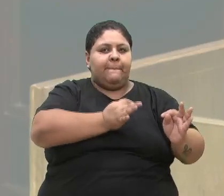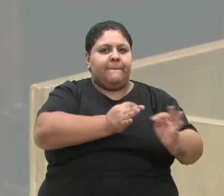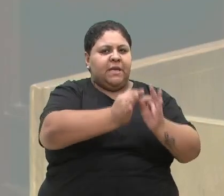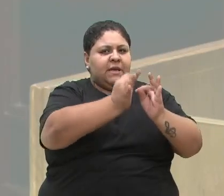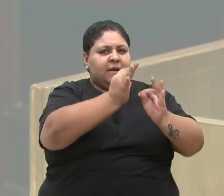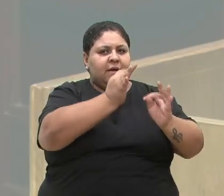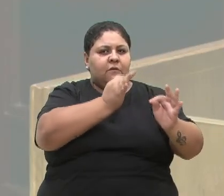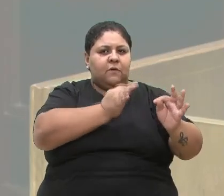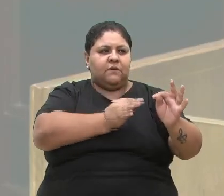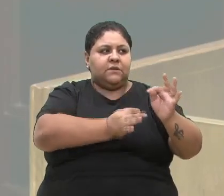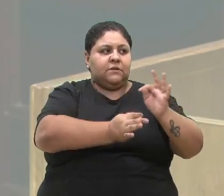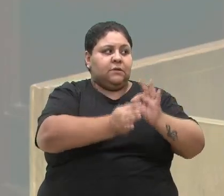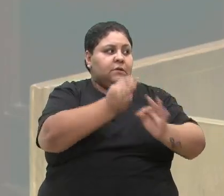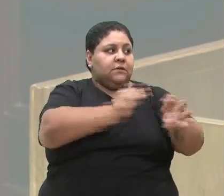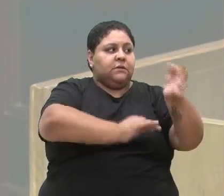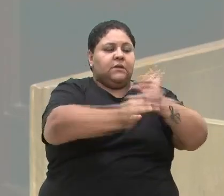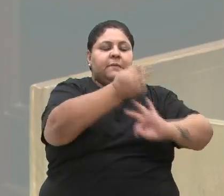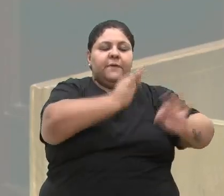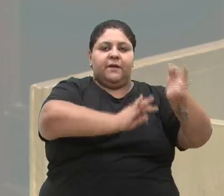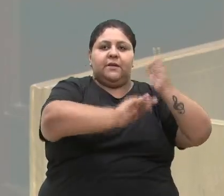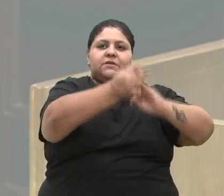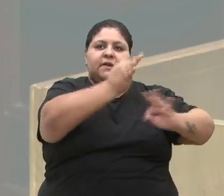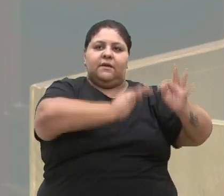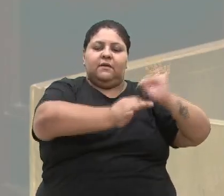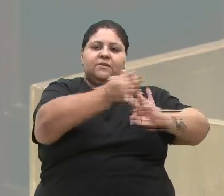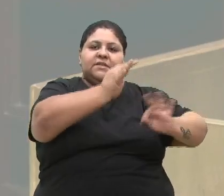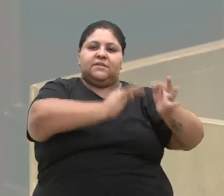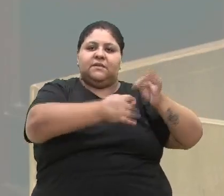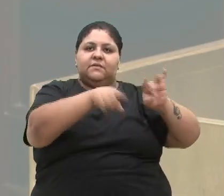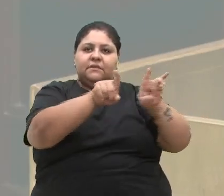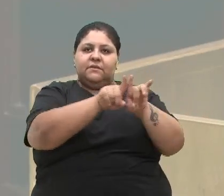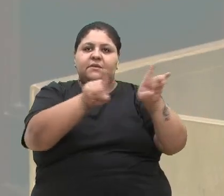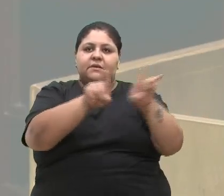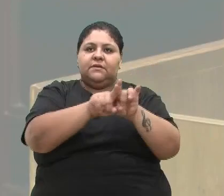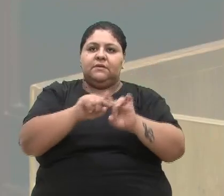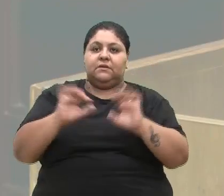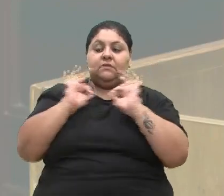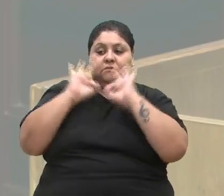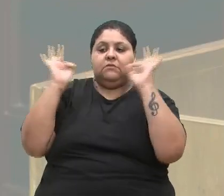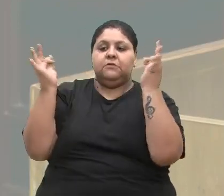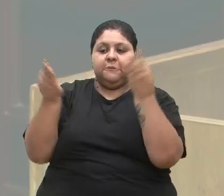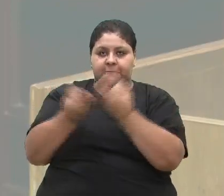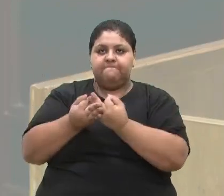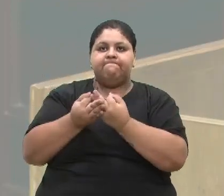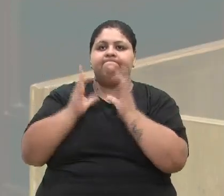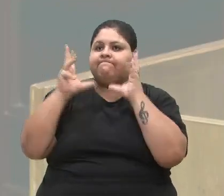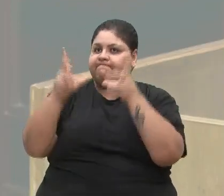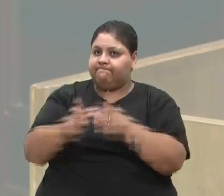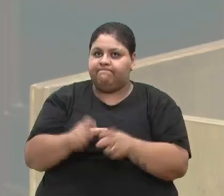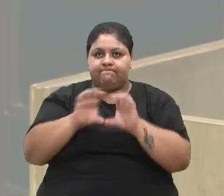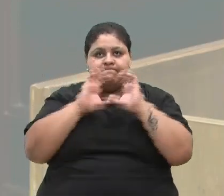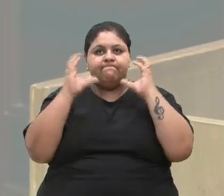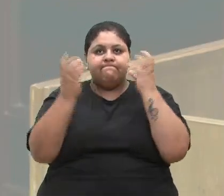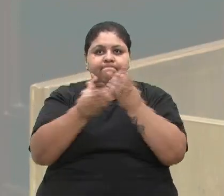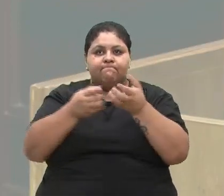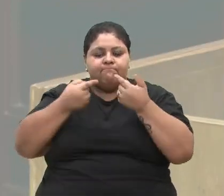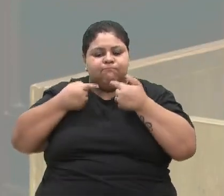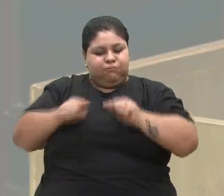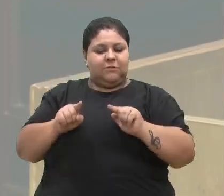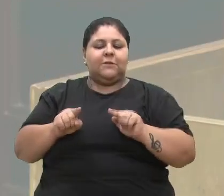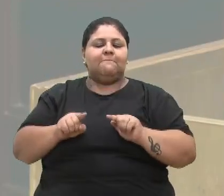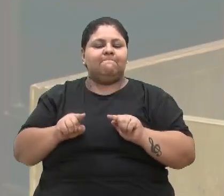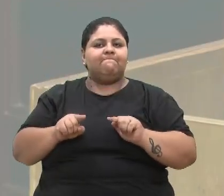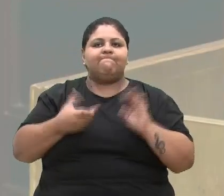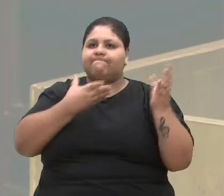de fato, mudar a qualidade de vida das famílias e de toda a comunidade. Os desafios são, sem